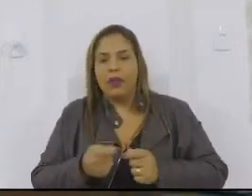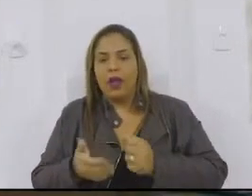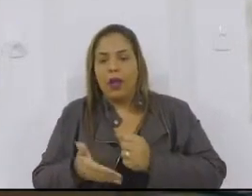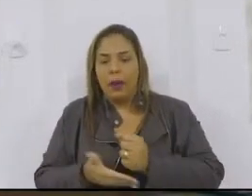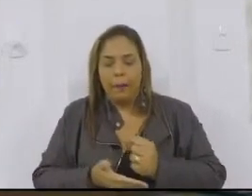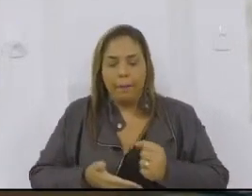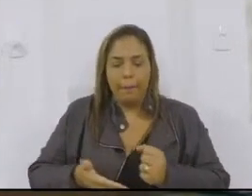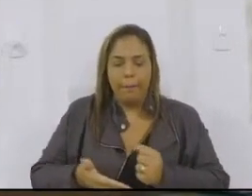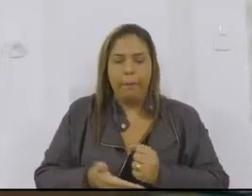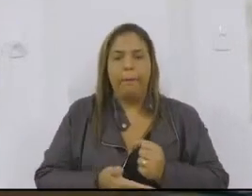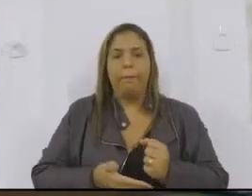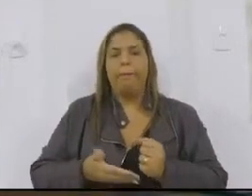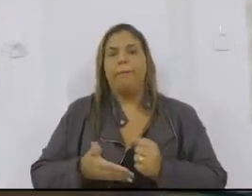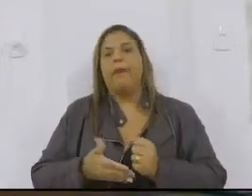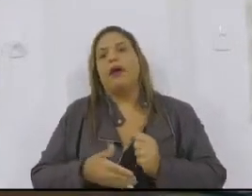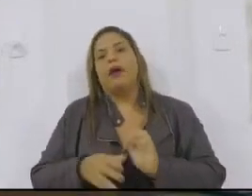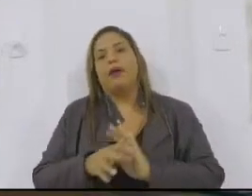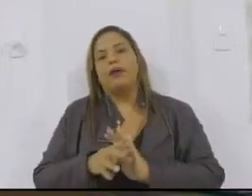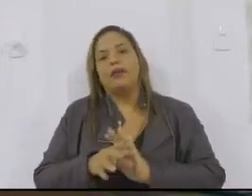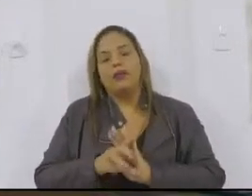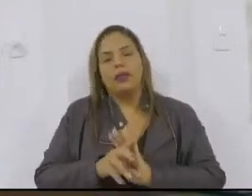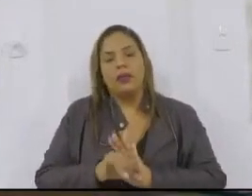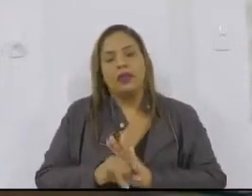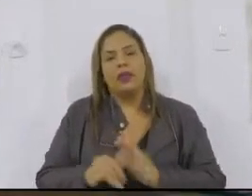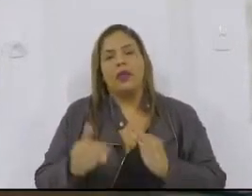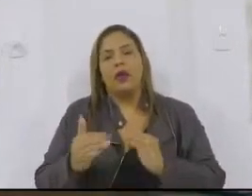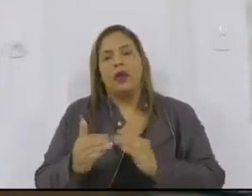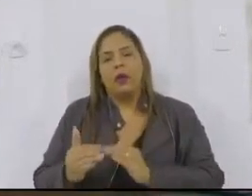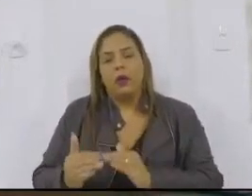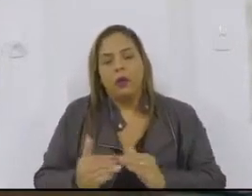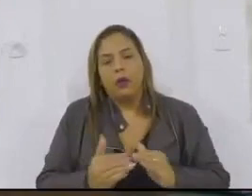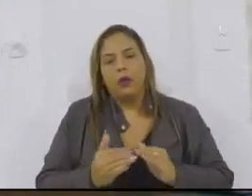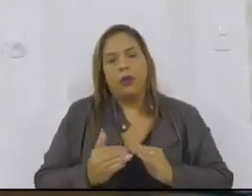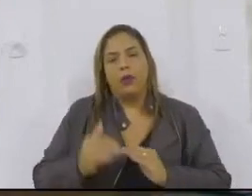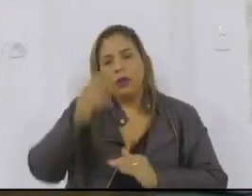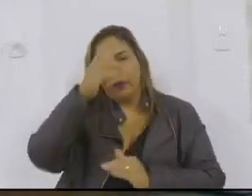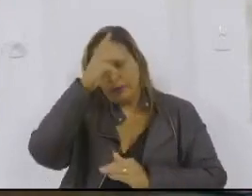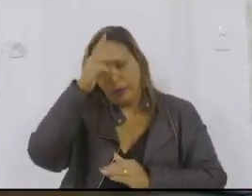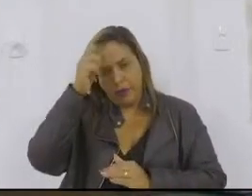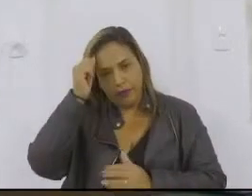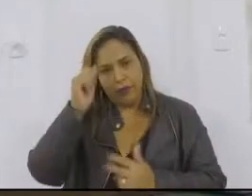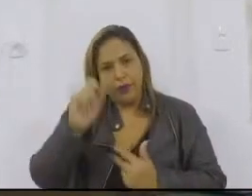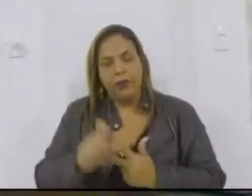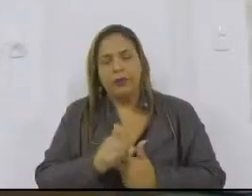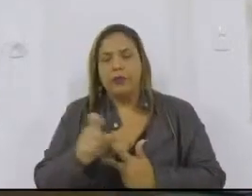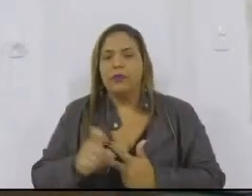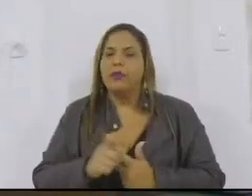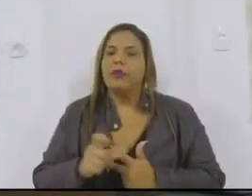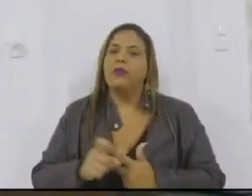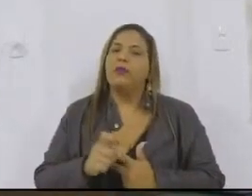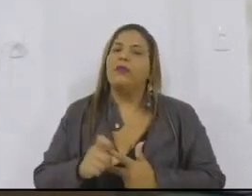e constitucionais, dentro das atribuições conferidas ao prefeito municipal, consonante às diretrizes orçamentárias e ao